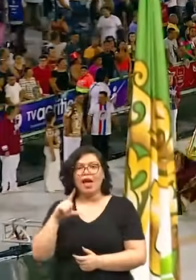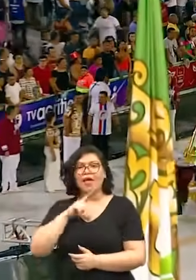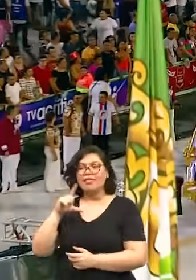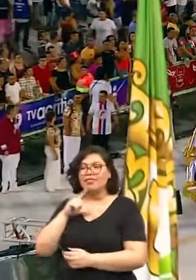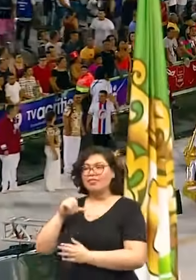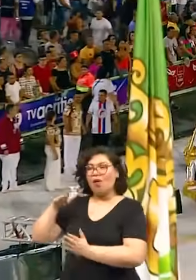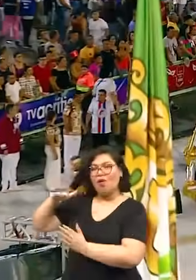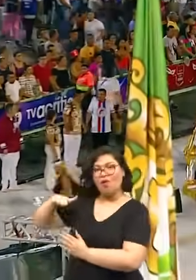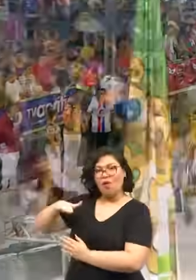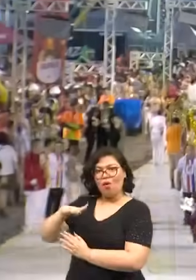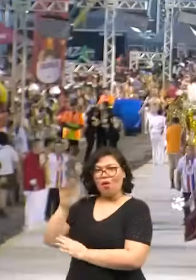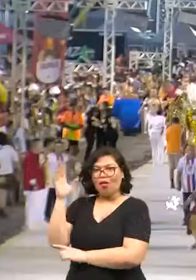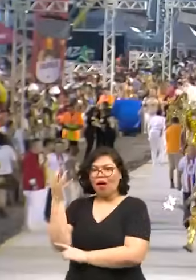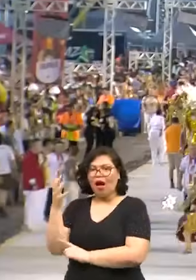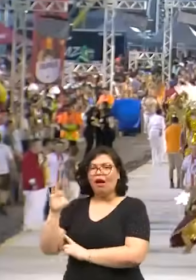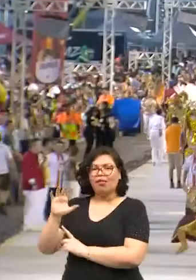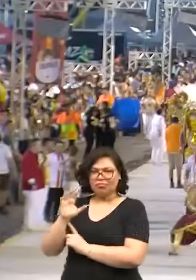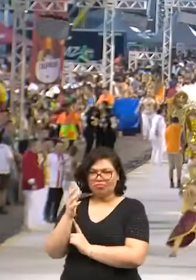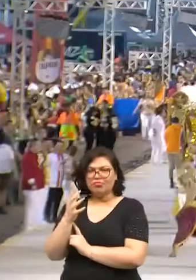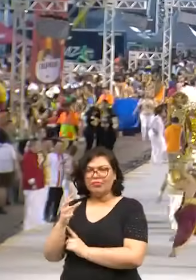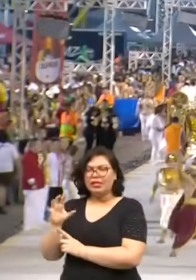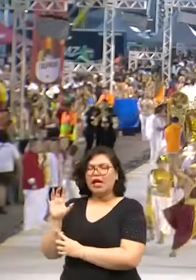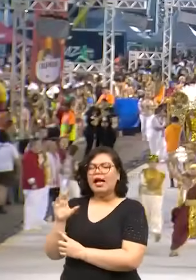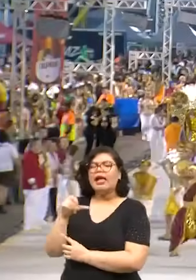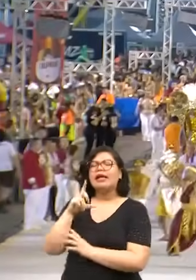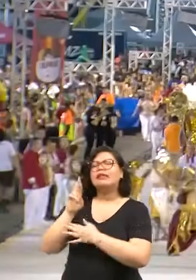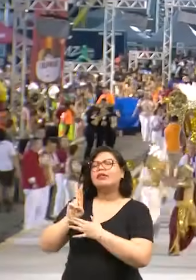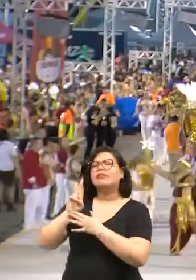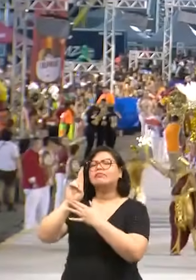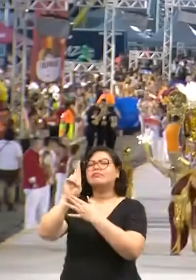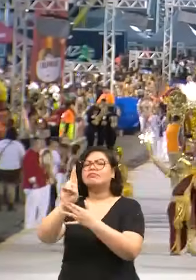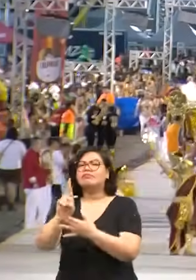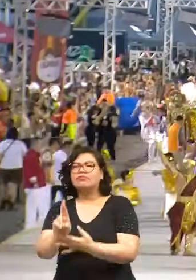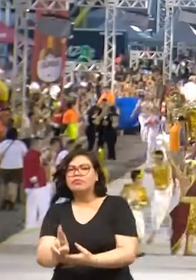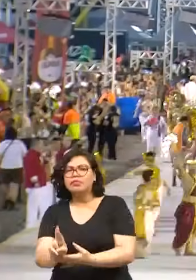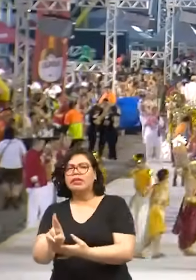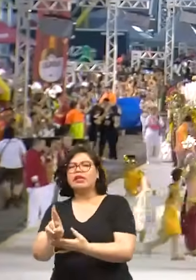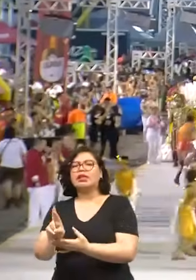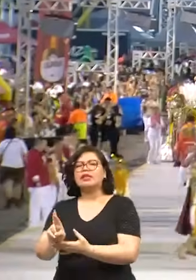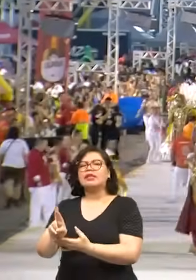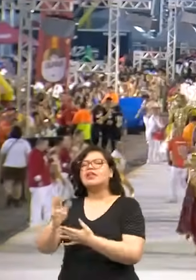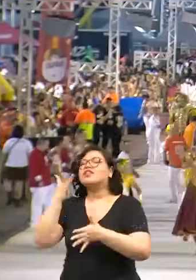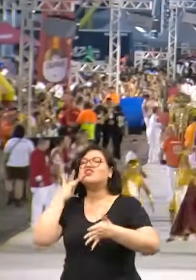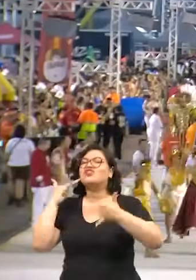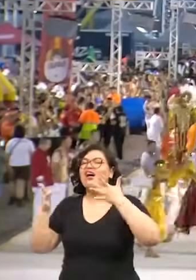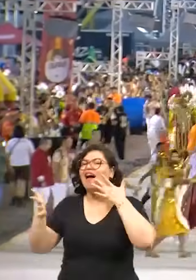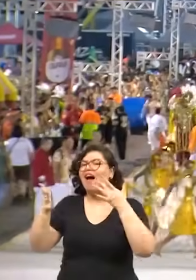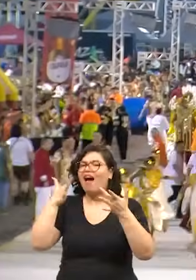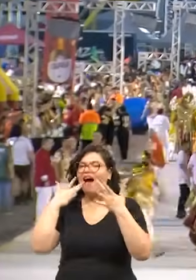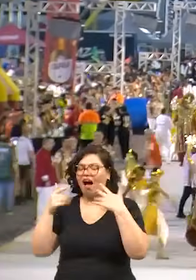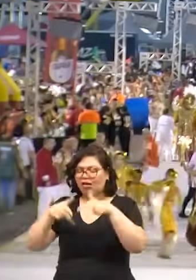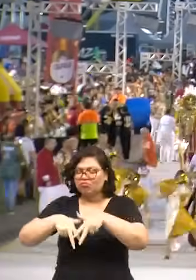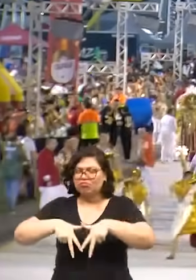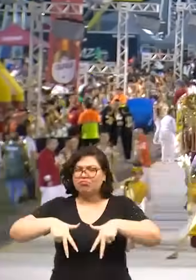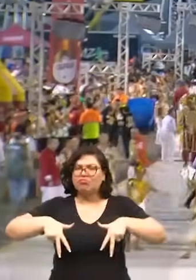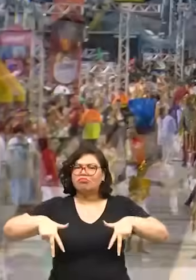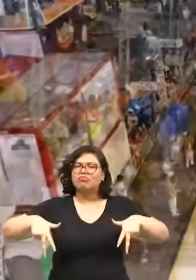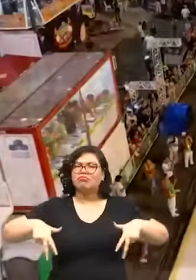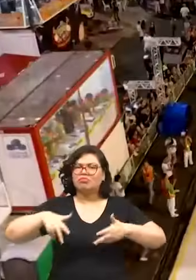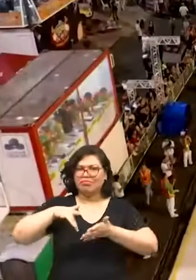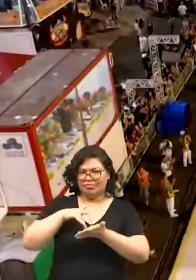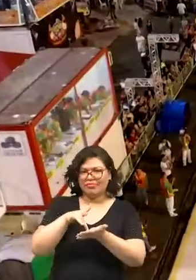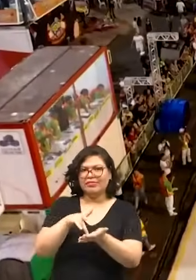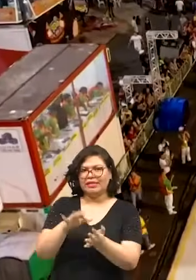alegórico, trazendo então essa representatividade, essa teatralidade na comissão de frente da Andanças, não